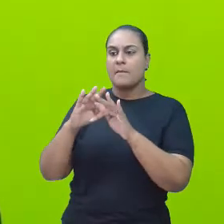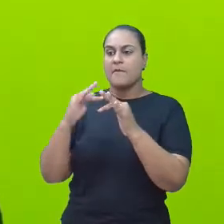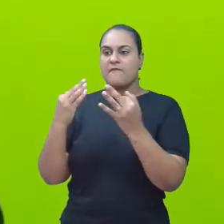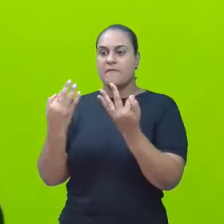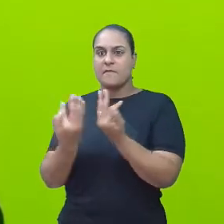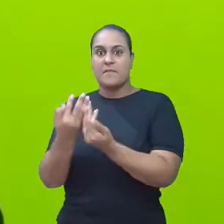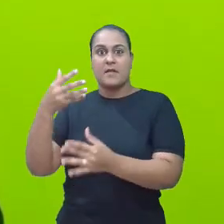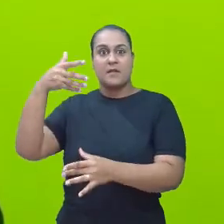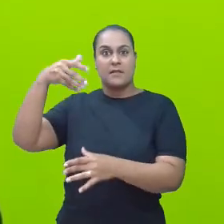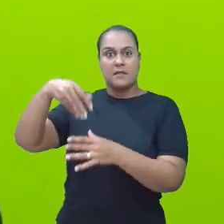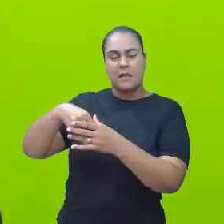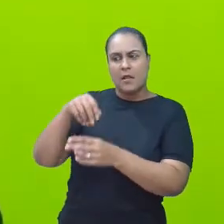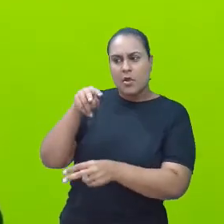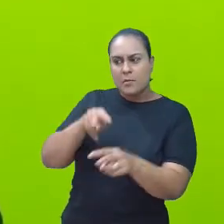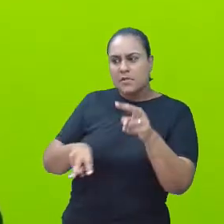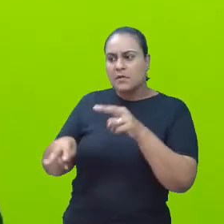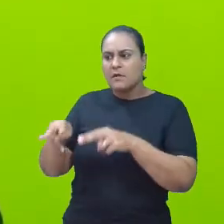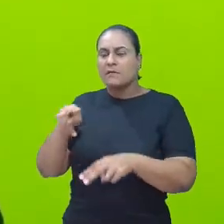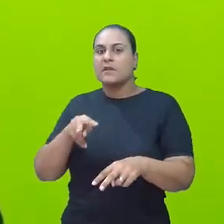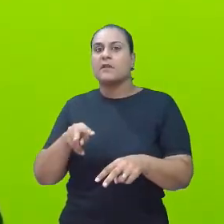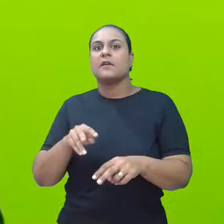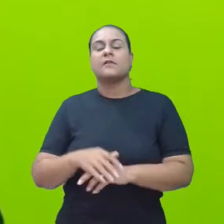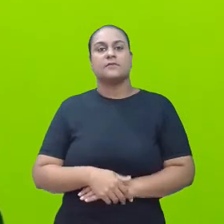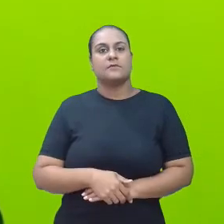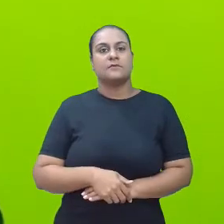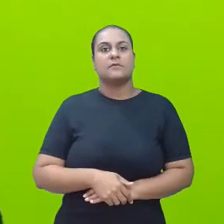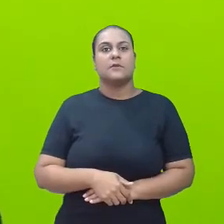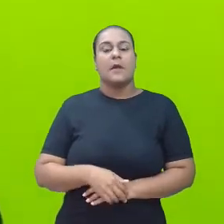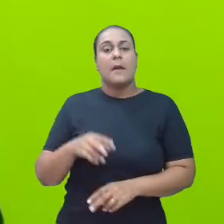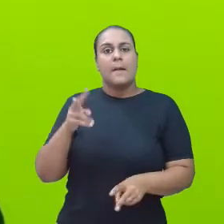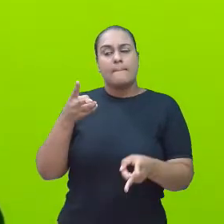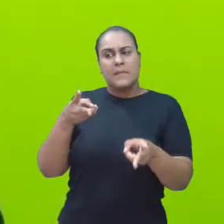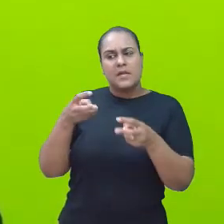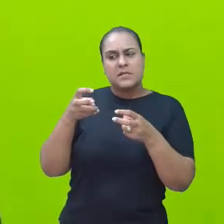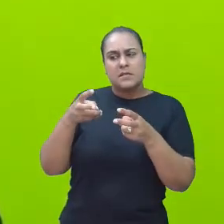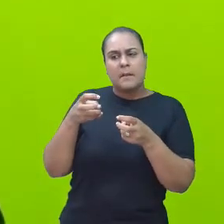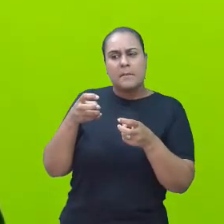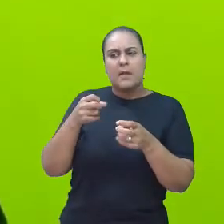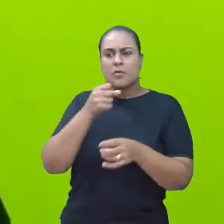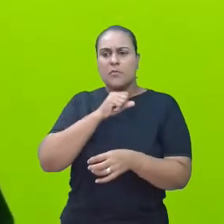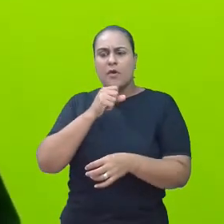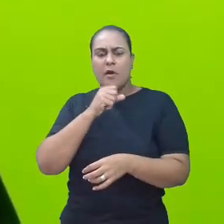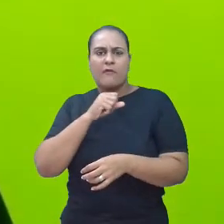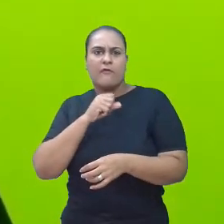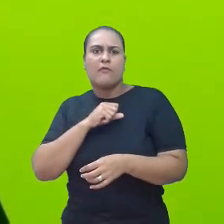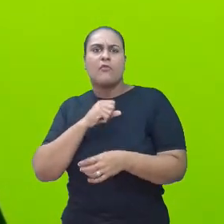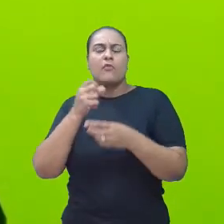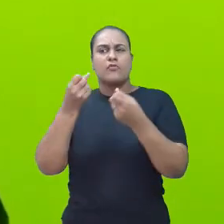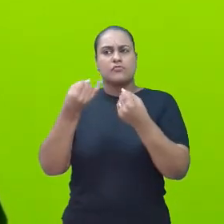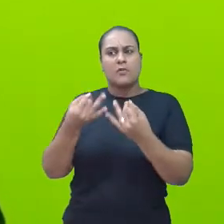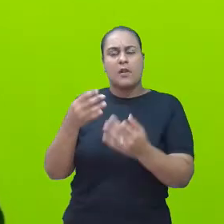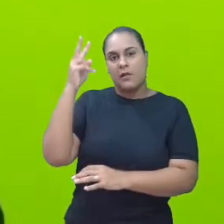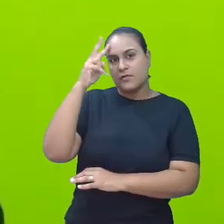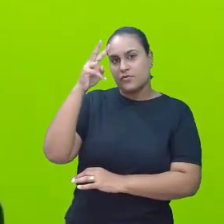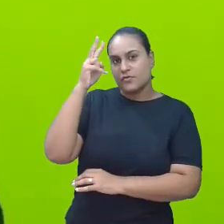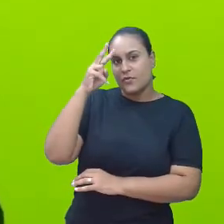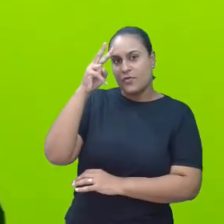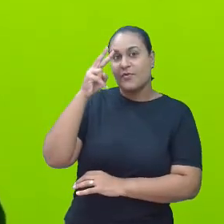família, daquilo que meus antepassados contavam, daquilo que tias e tios contam,